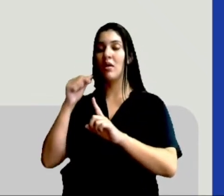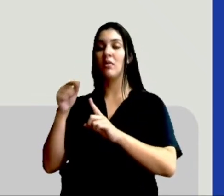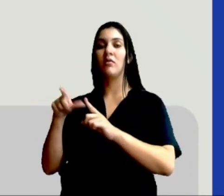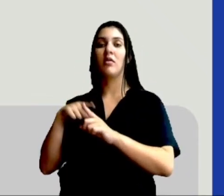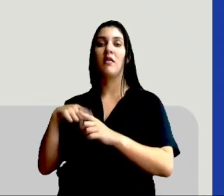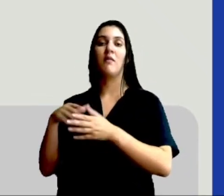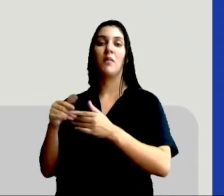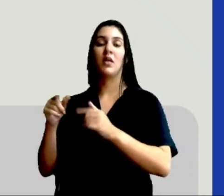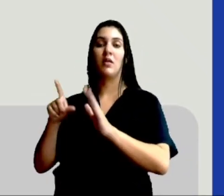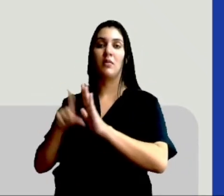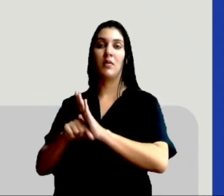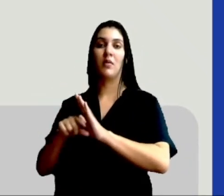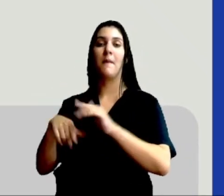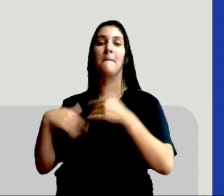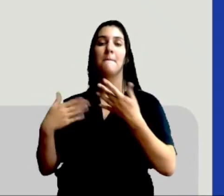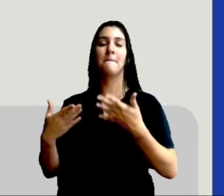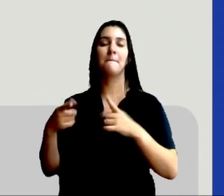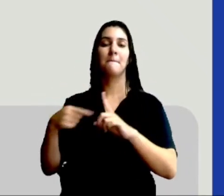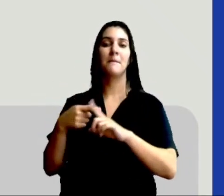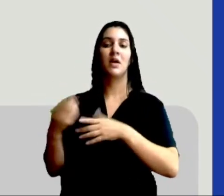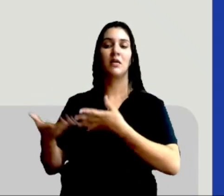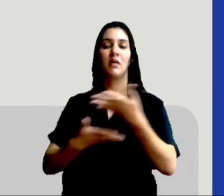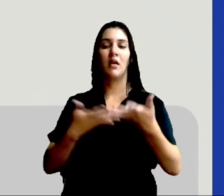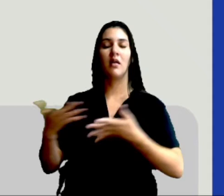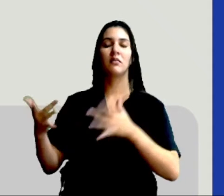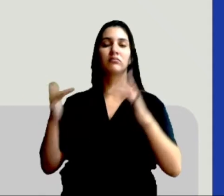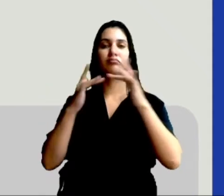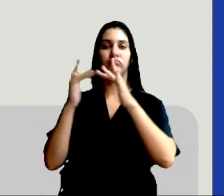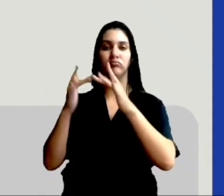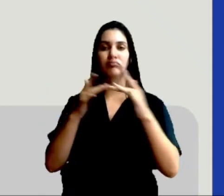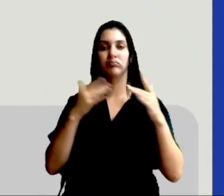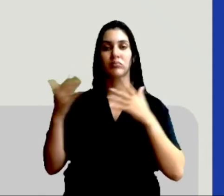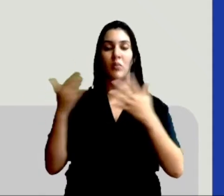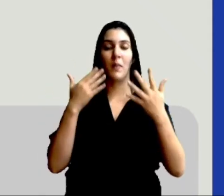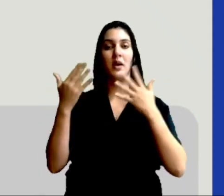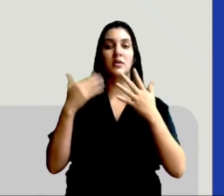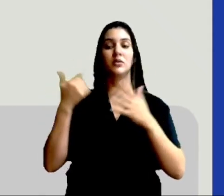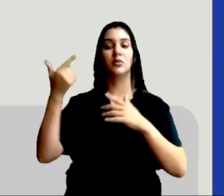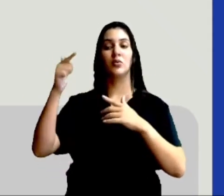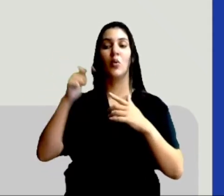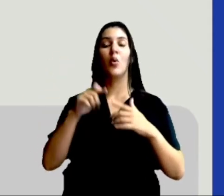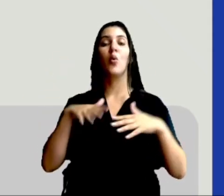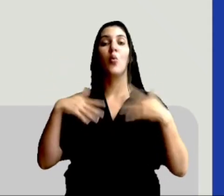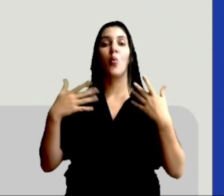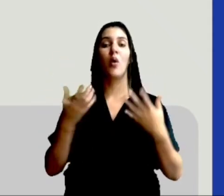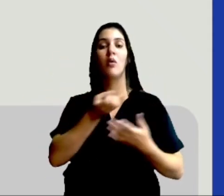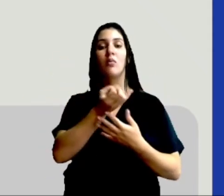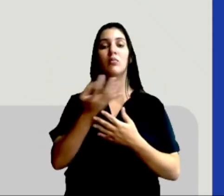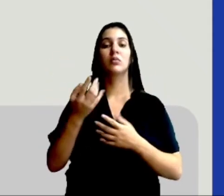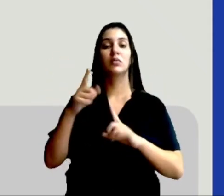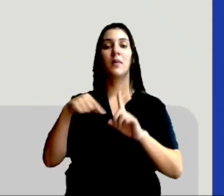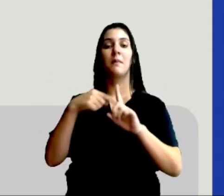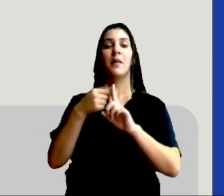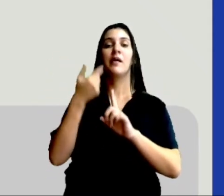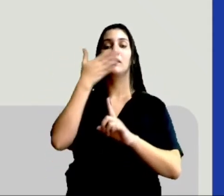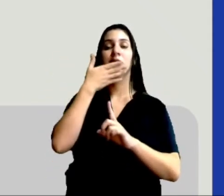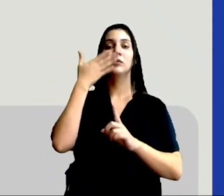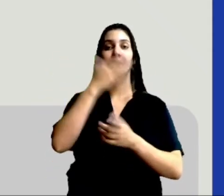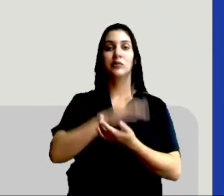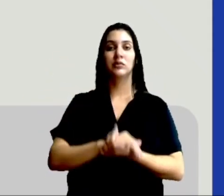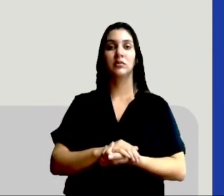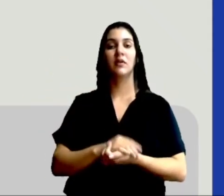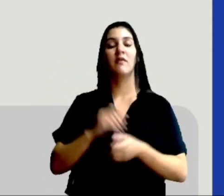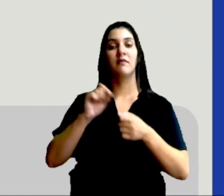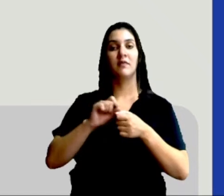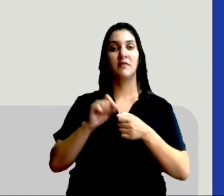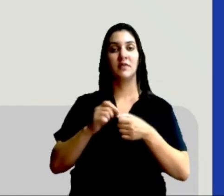quantidade menor. Mas em relação, em comparação um com o outro, qual foi a quantidade a mais de doces? Então, a gente